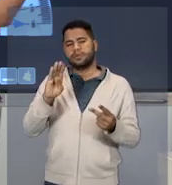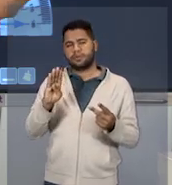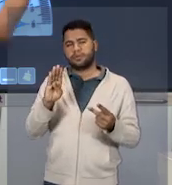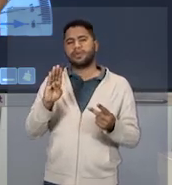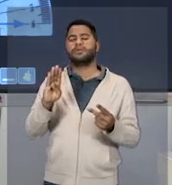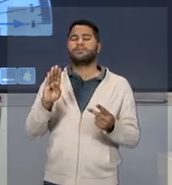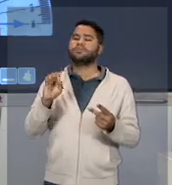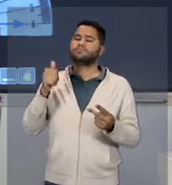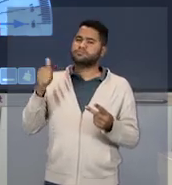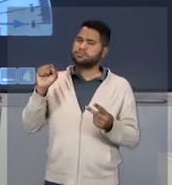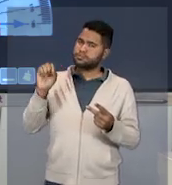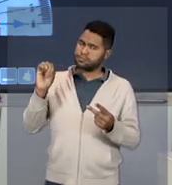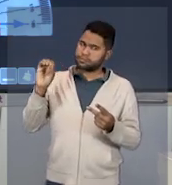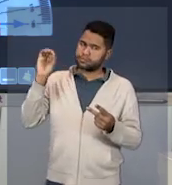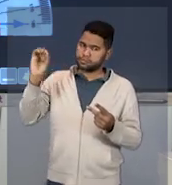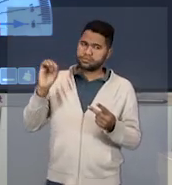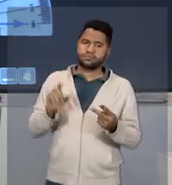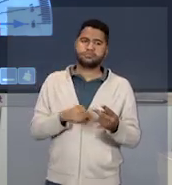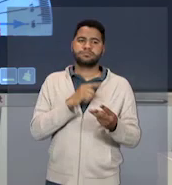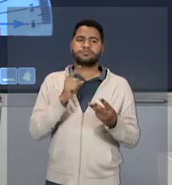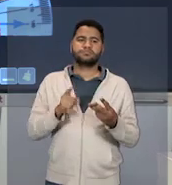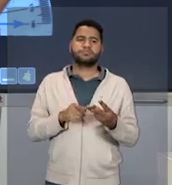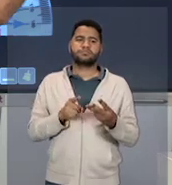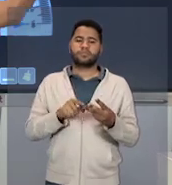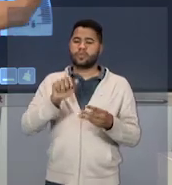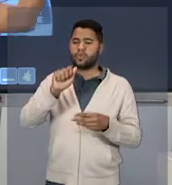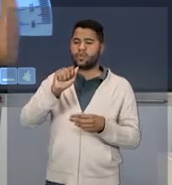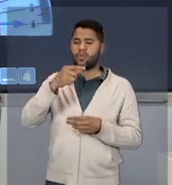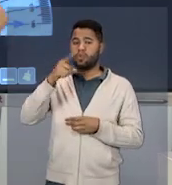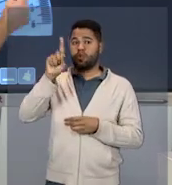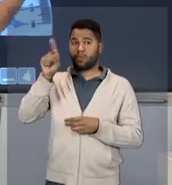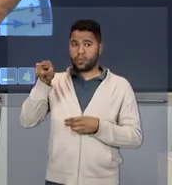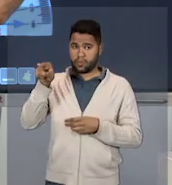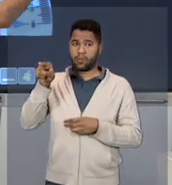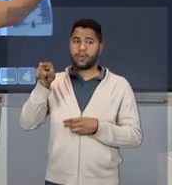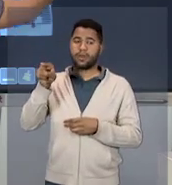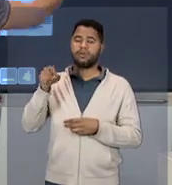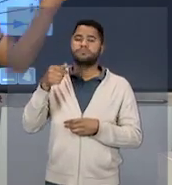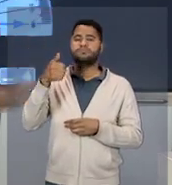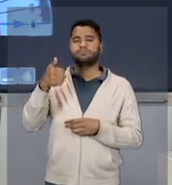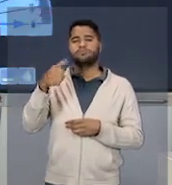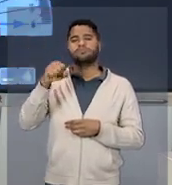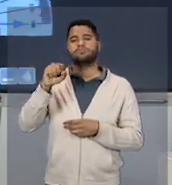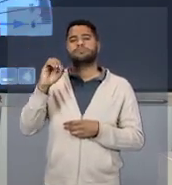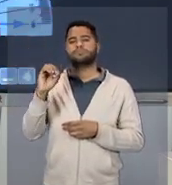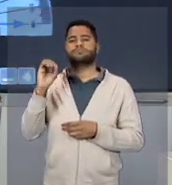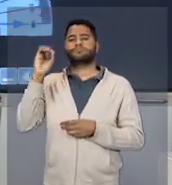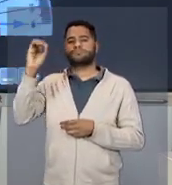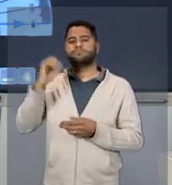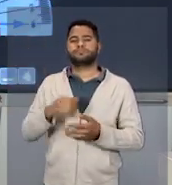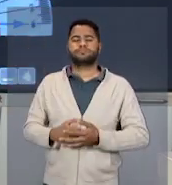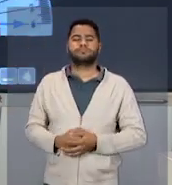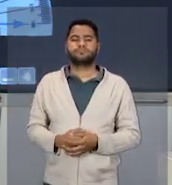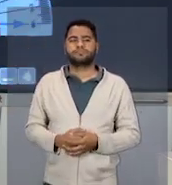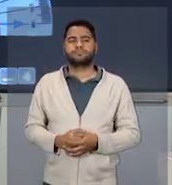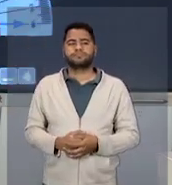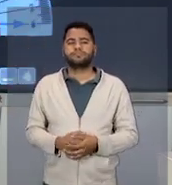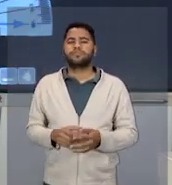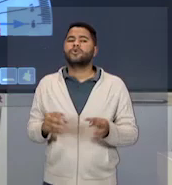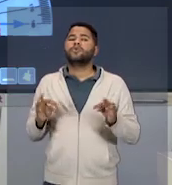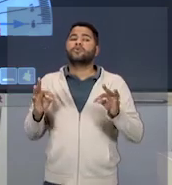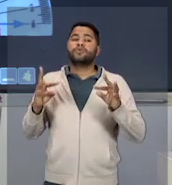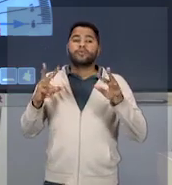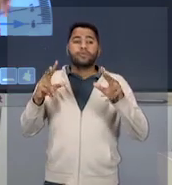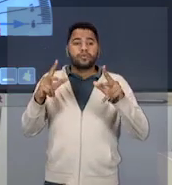CAB, 180 graus. O ângulo A, e aí tem que ter o acento, o ângulo A, 180 graus. Todos esses